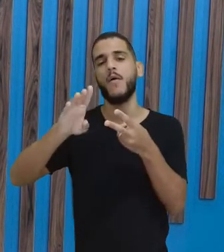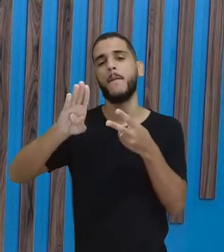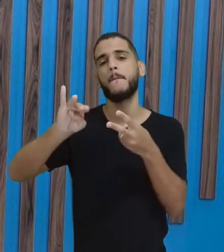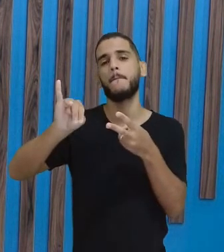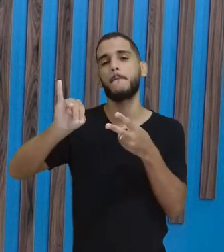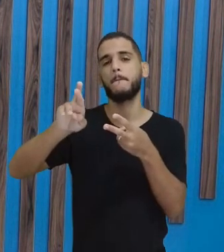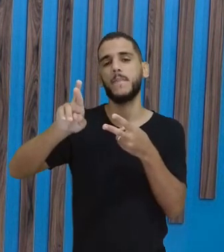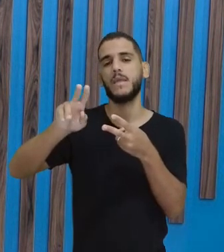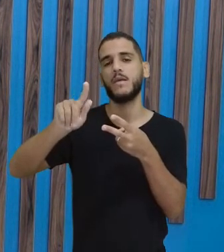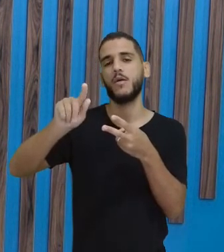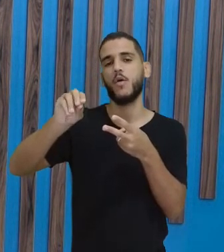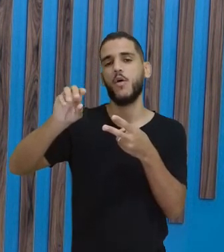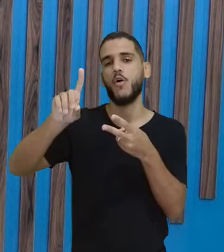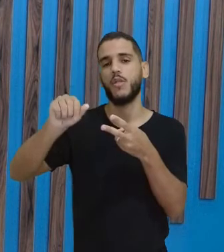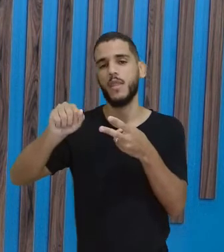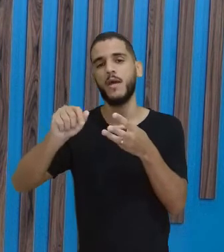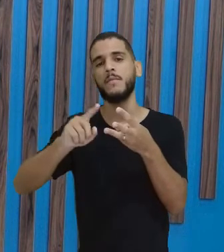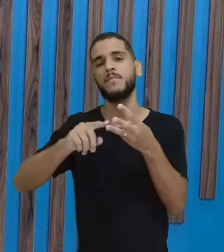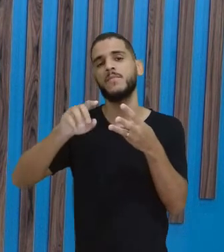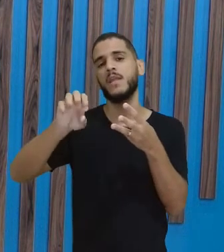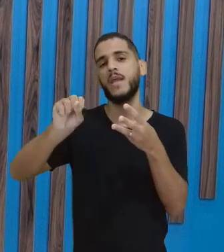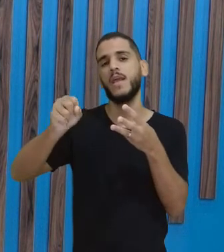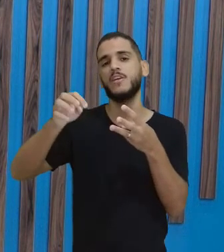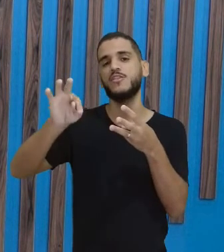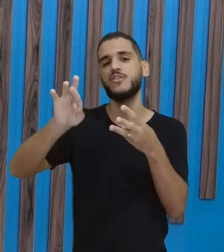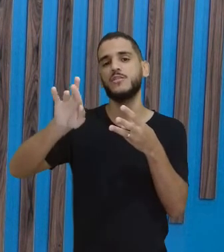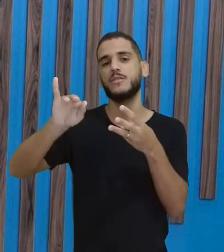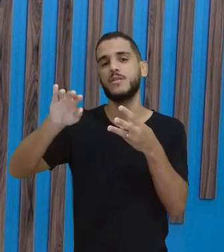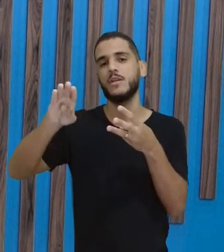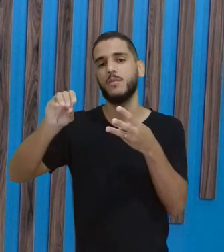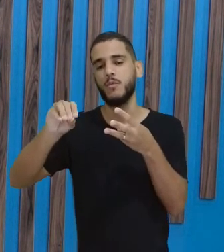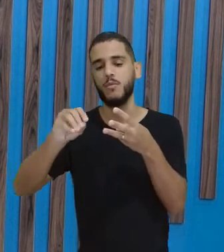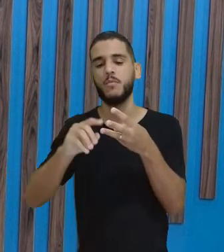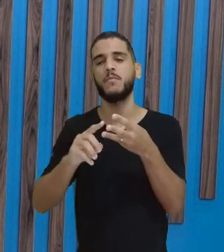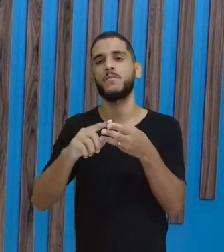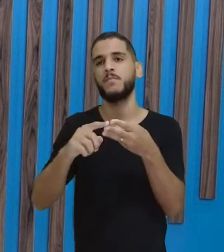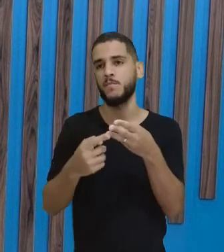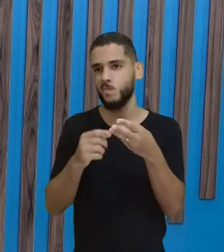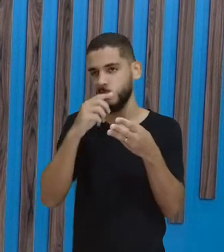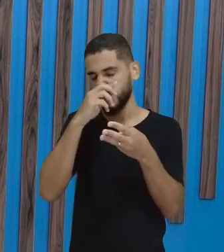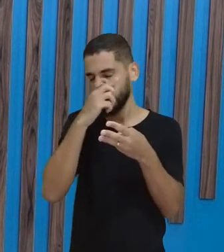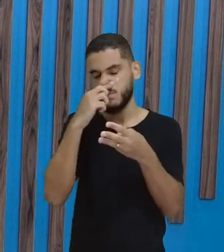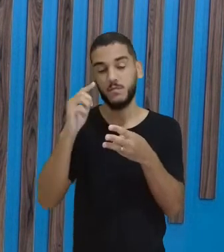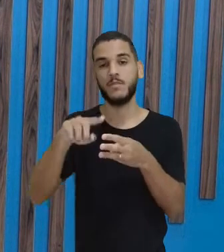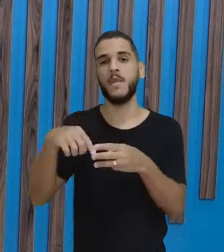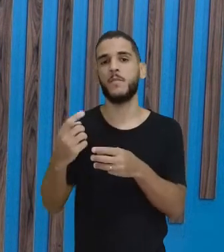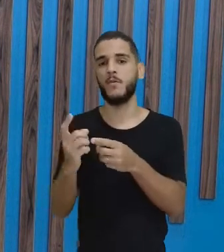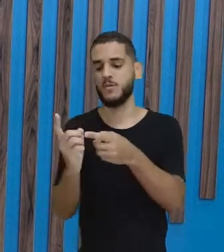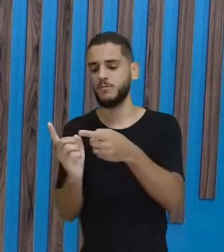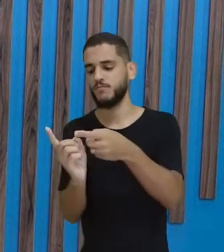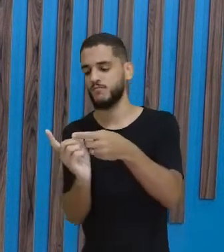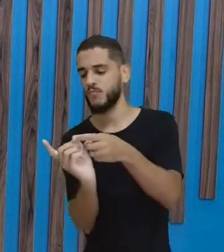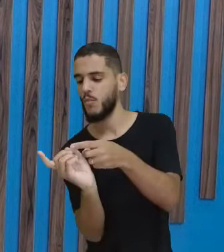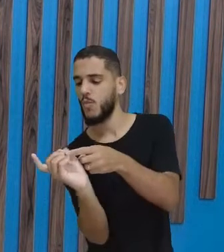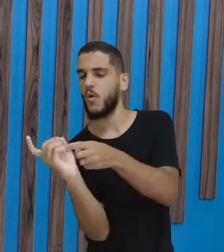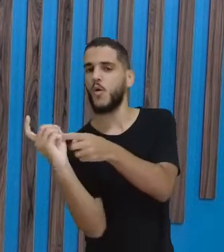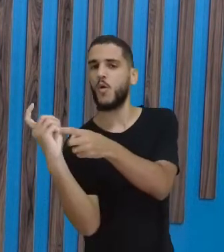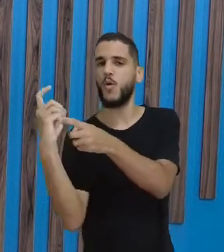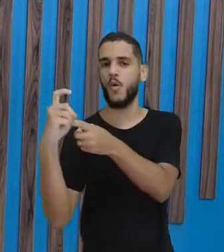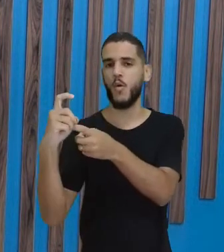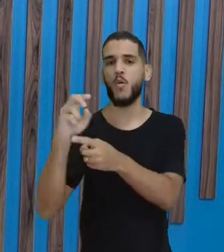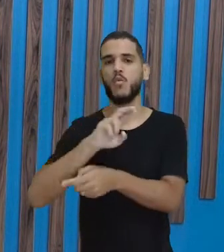tudo começa aqui do lado de fora. Depois, essa ligaçãozinha aqui, ó, que é chamada de cóclea, ela é ligada diretamente